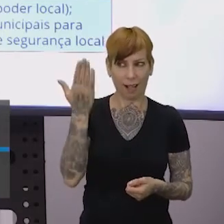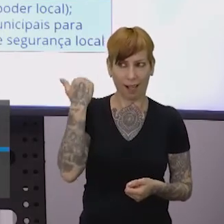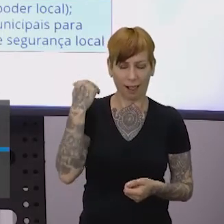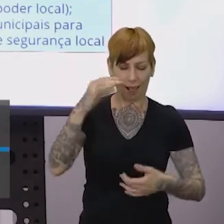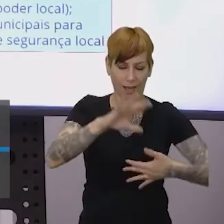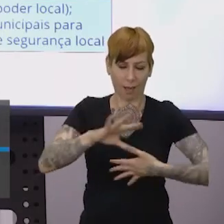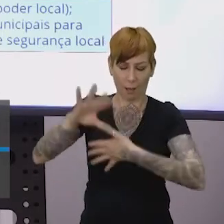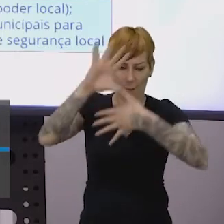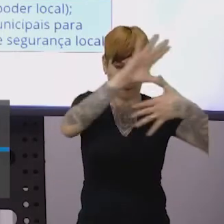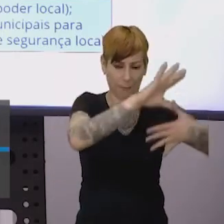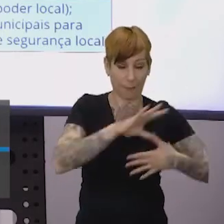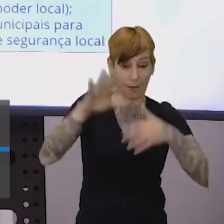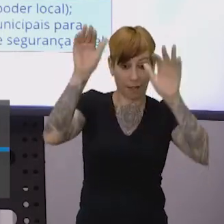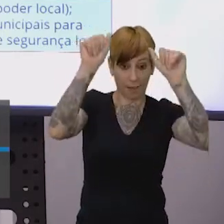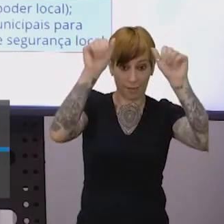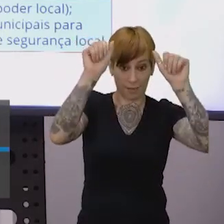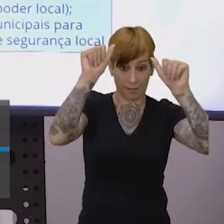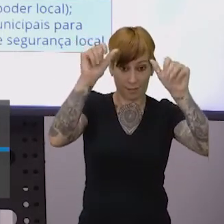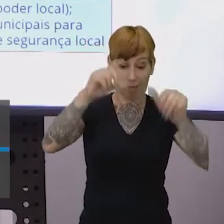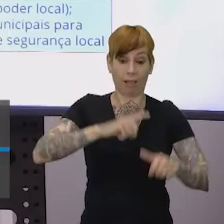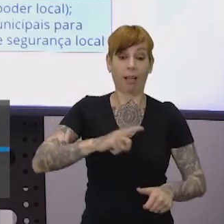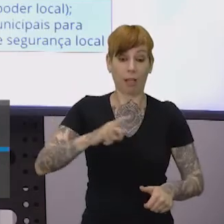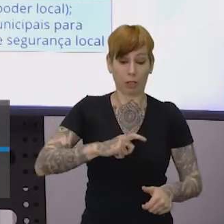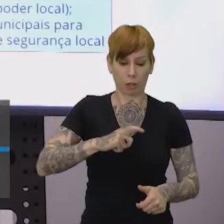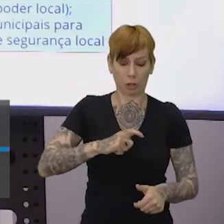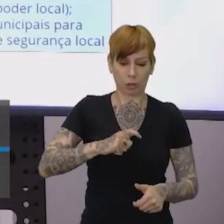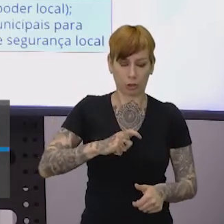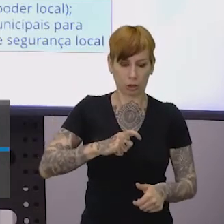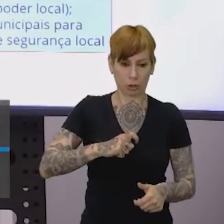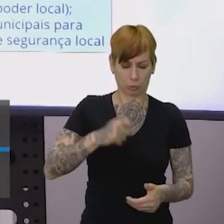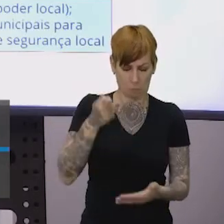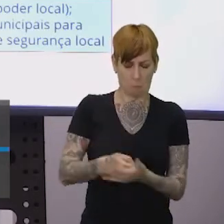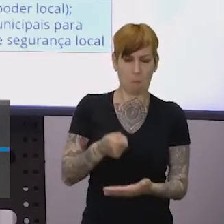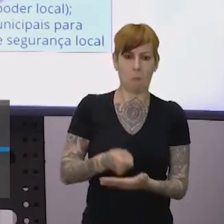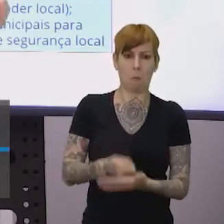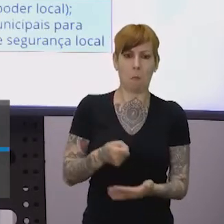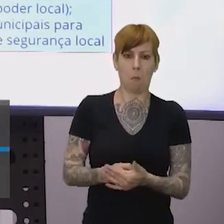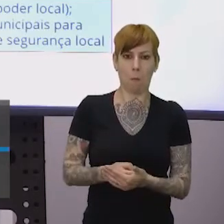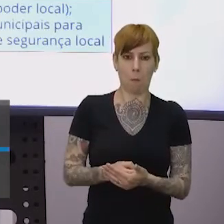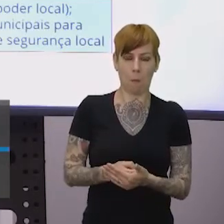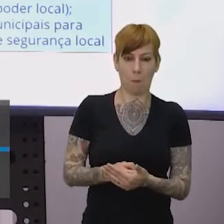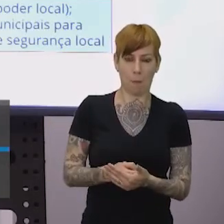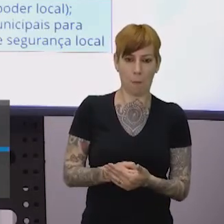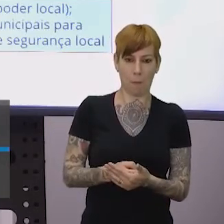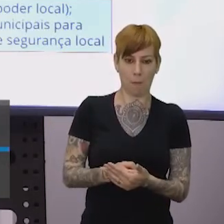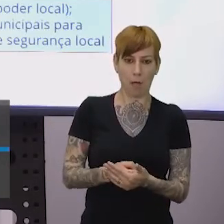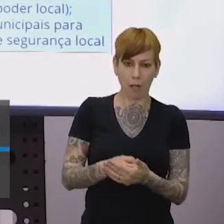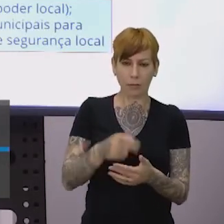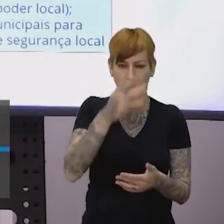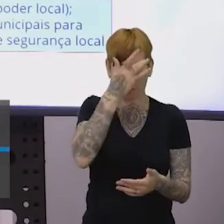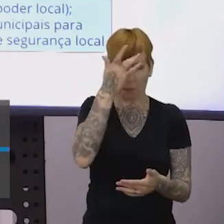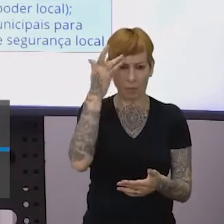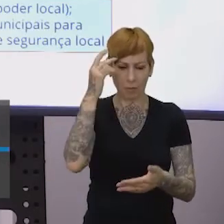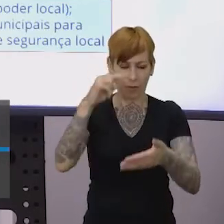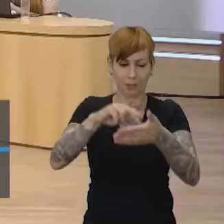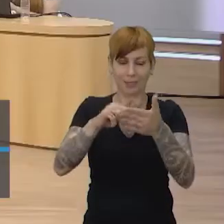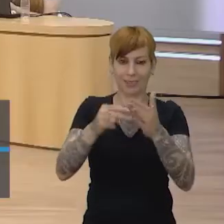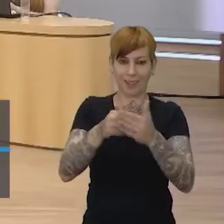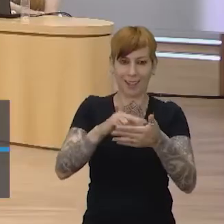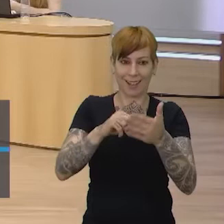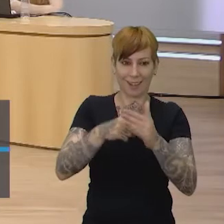Espanhola? São os nobres espanhóis que estão aqui na América.